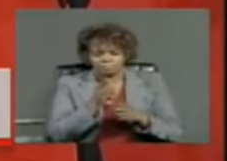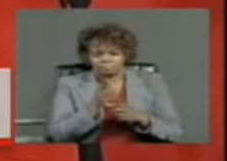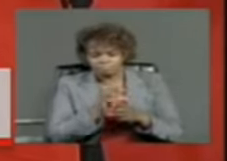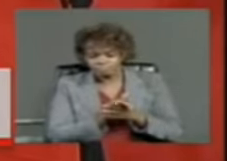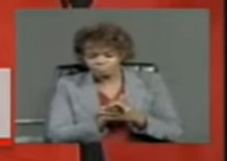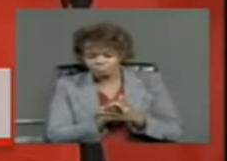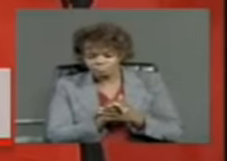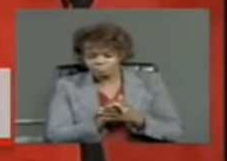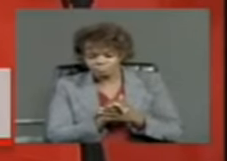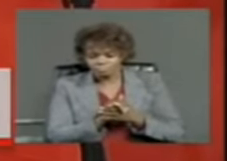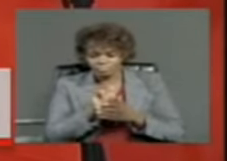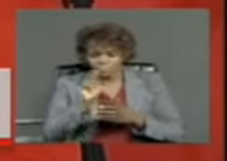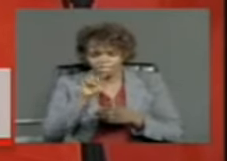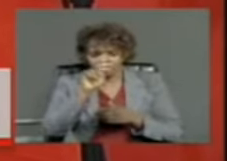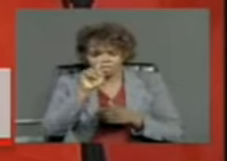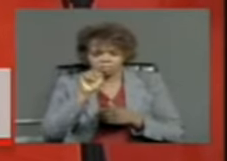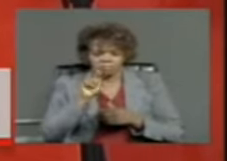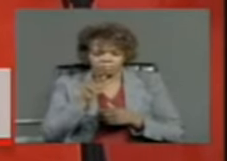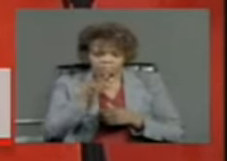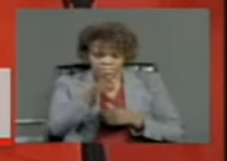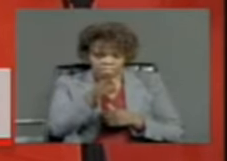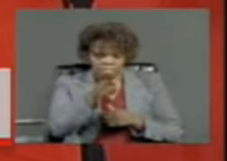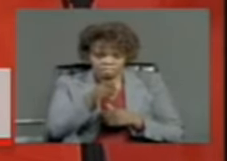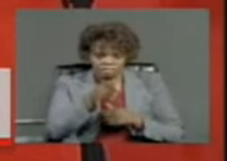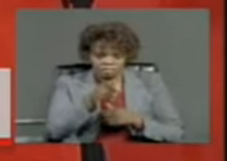Essa pergunta não é para fazer a mim.